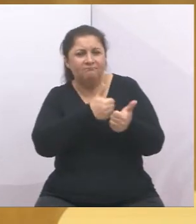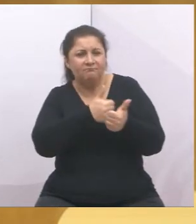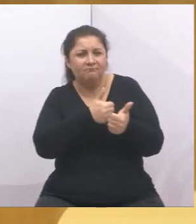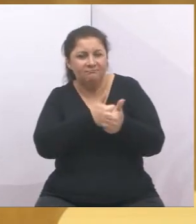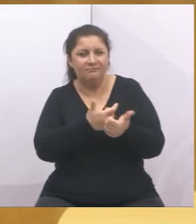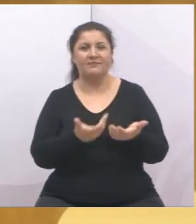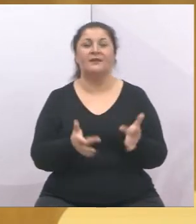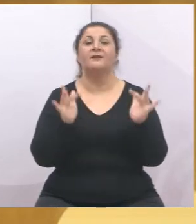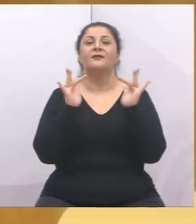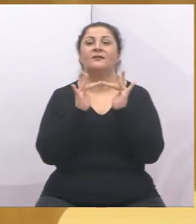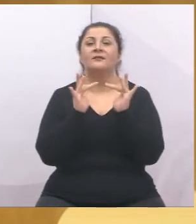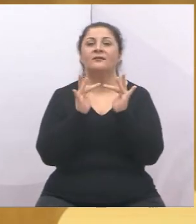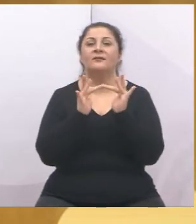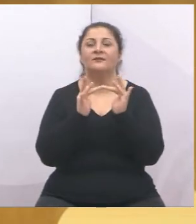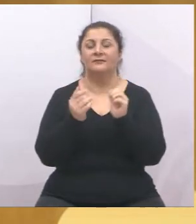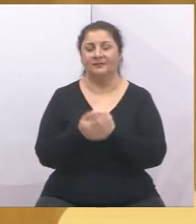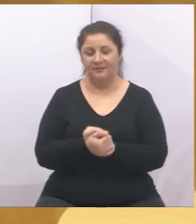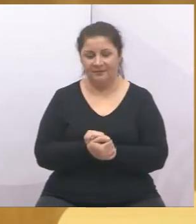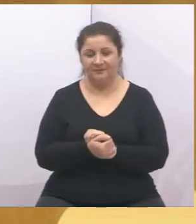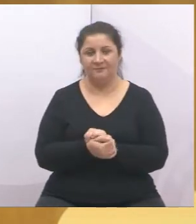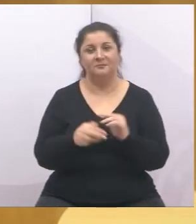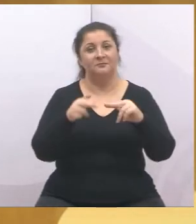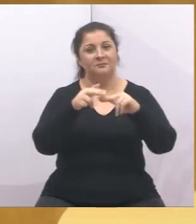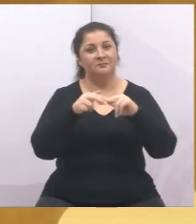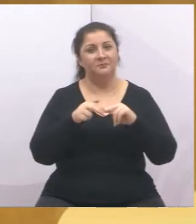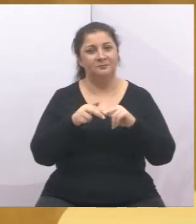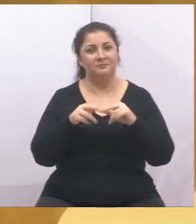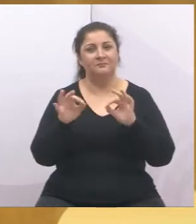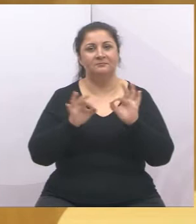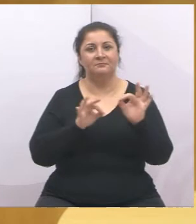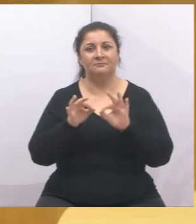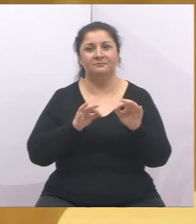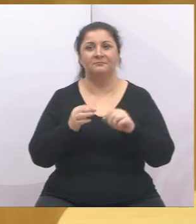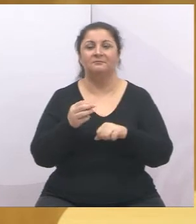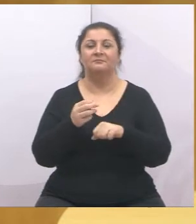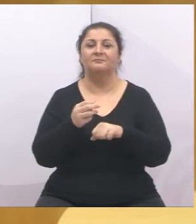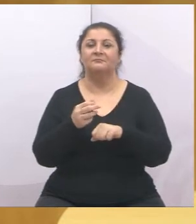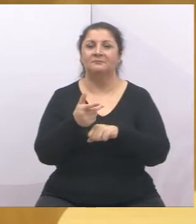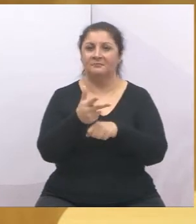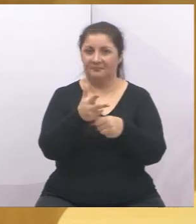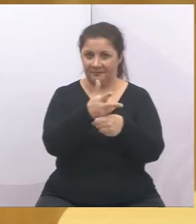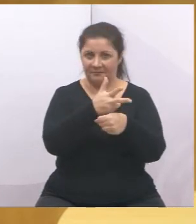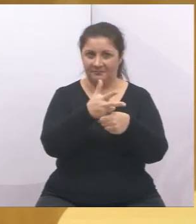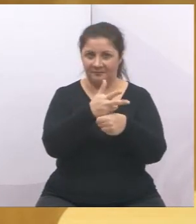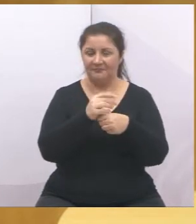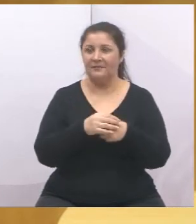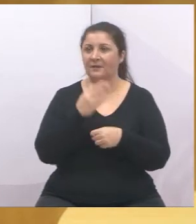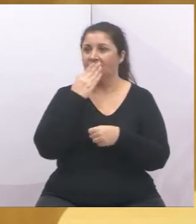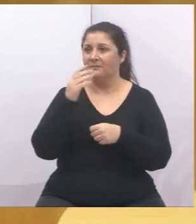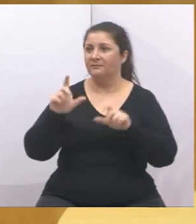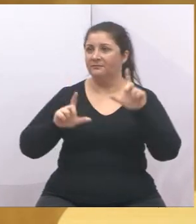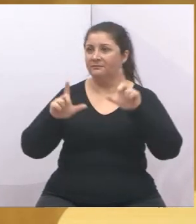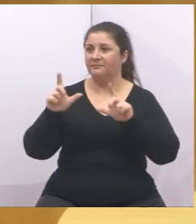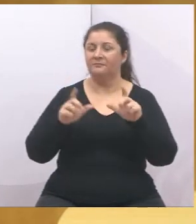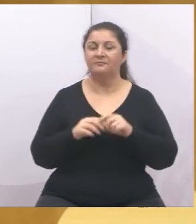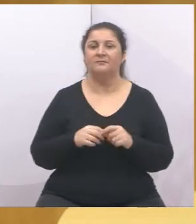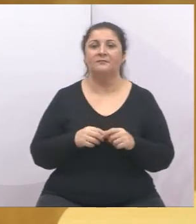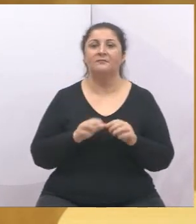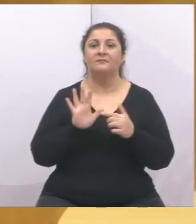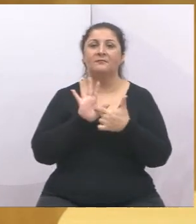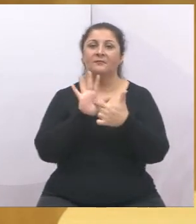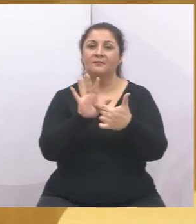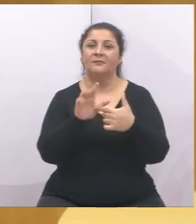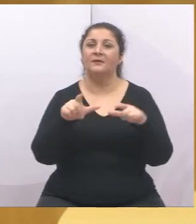teve um contato mais próximo com ele. Por isso a gente fez um vídeo, e eu queria que a TV Câmara, Derbal, colocasse esse vídeo